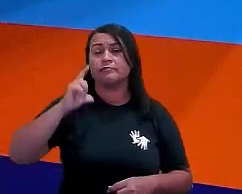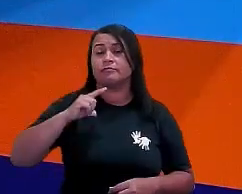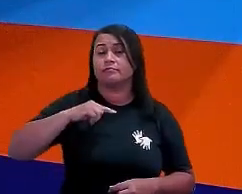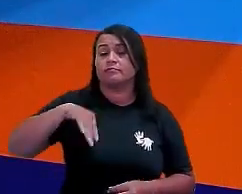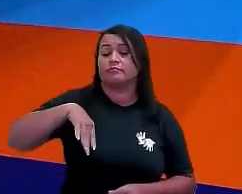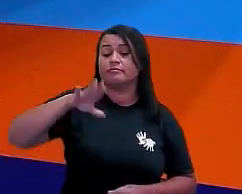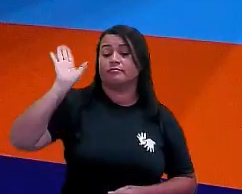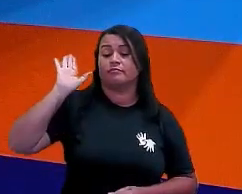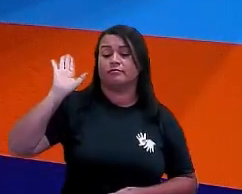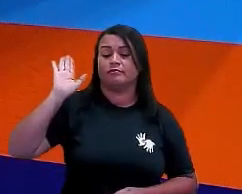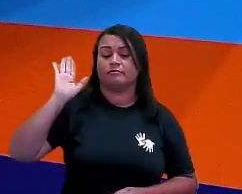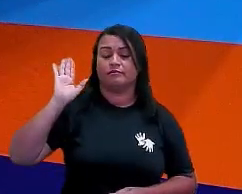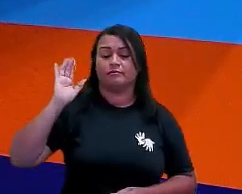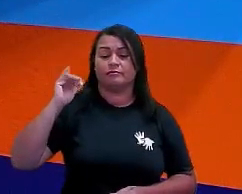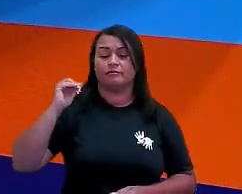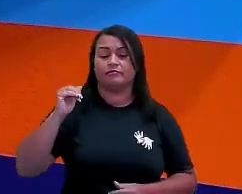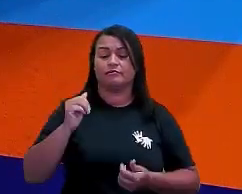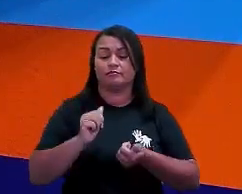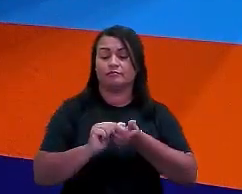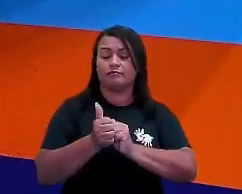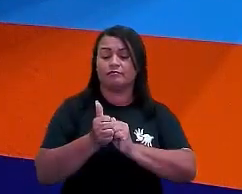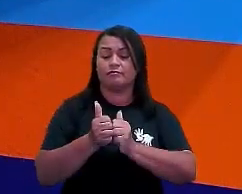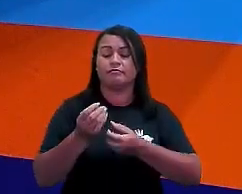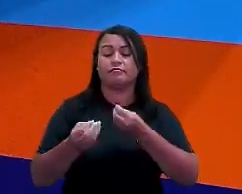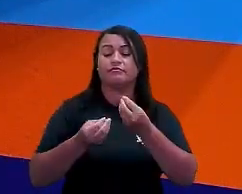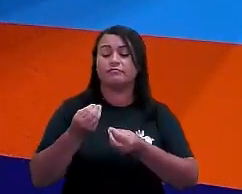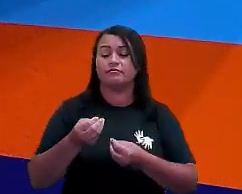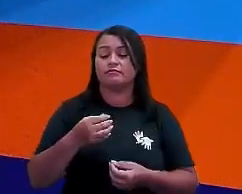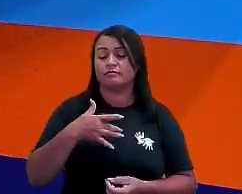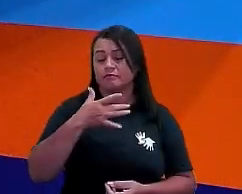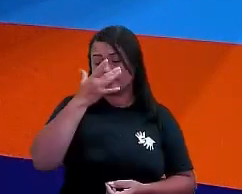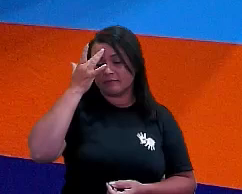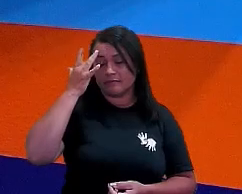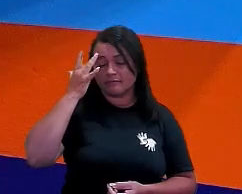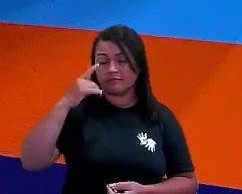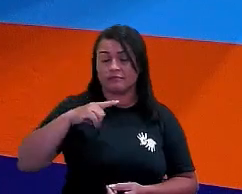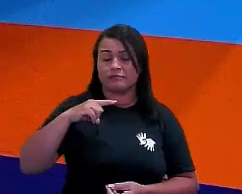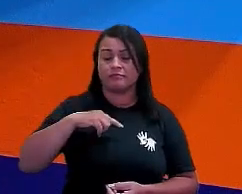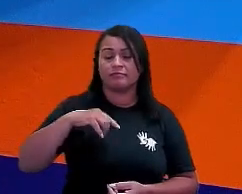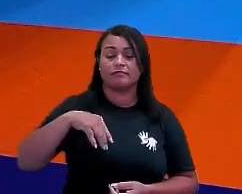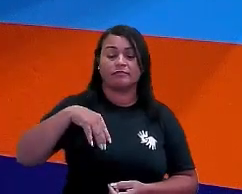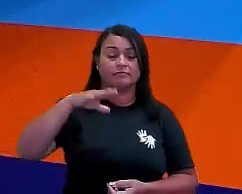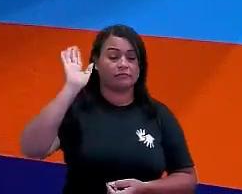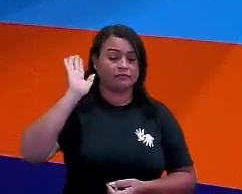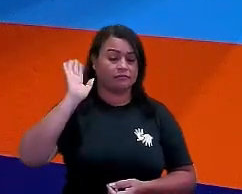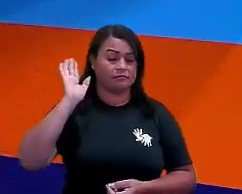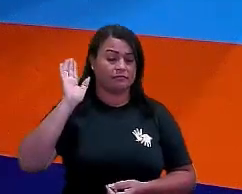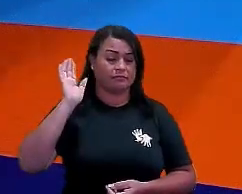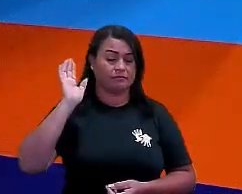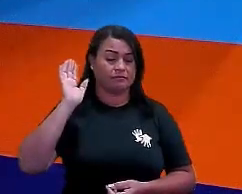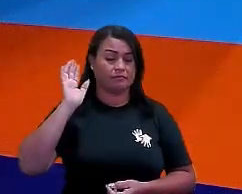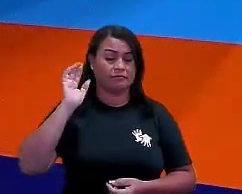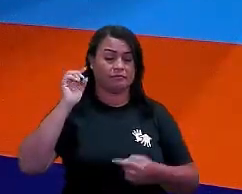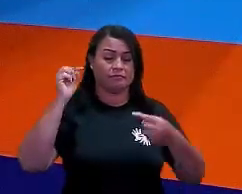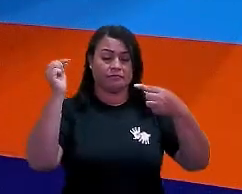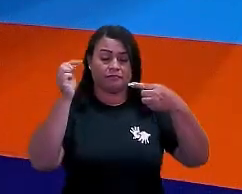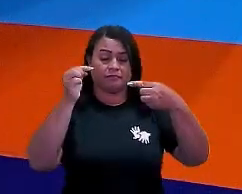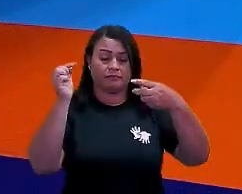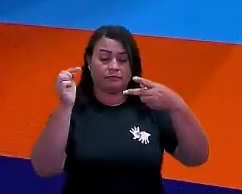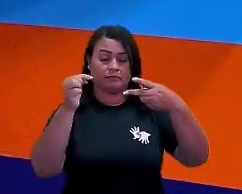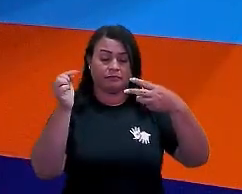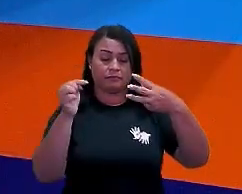jogada, nessas partidas todinha aí? Quem foi que fez mais pontos? O que tem um número maior. Desses três